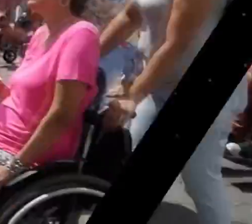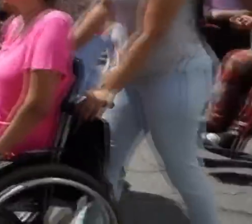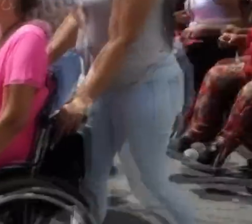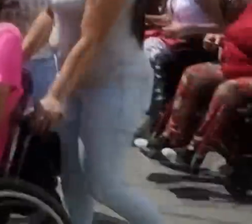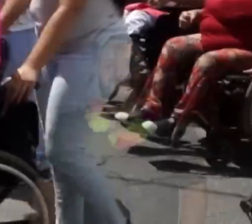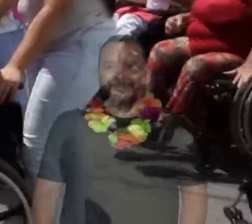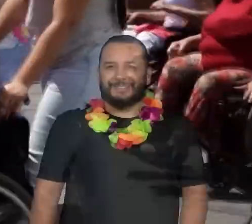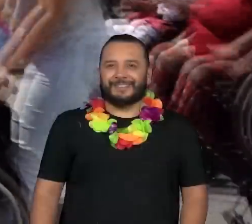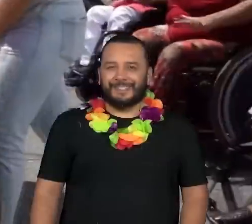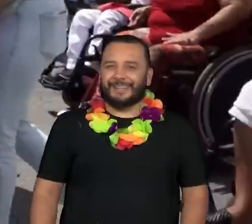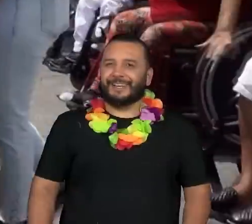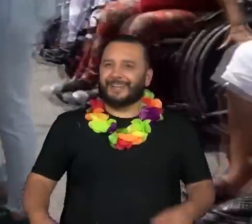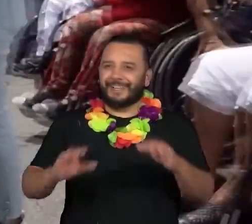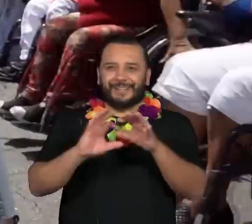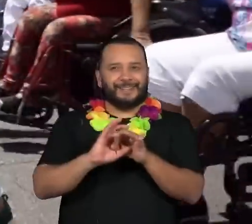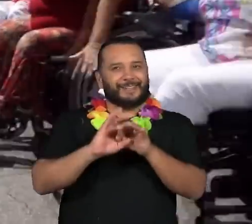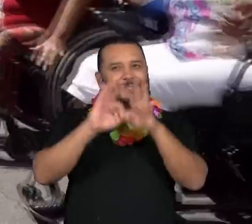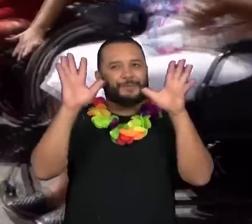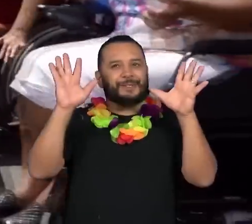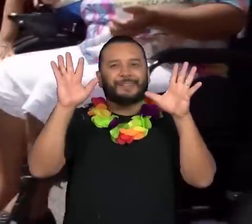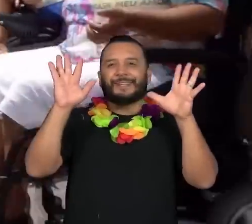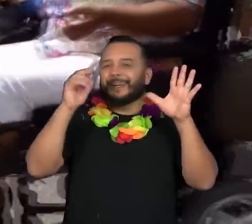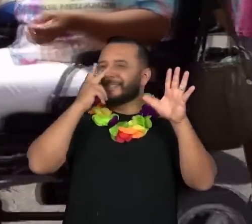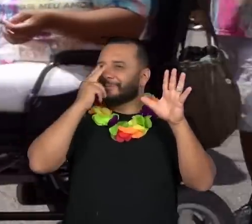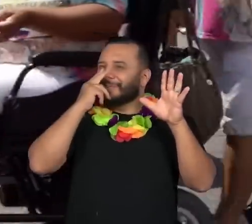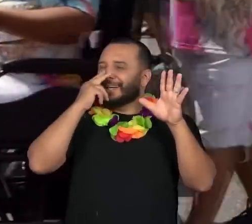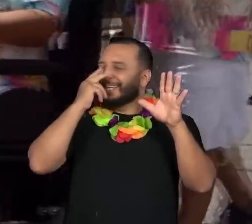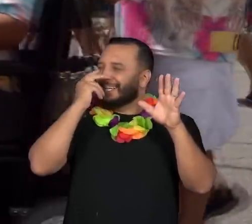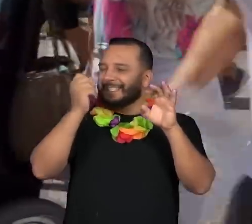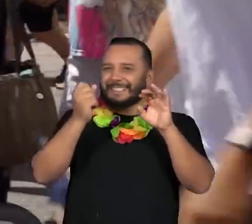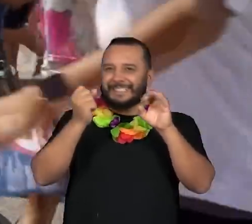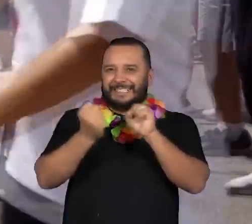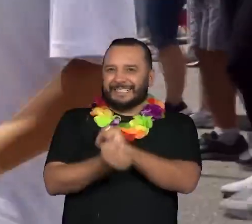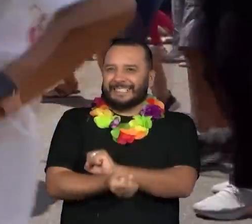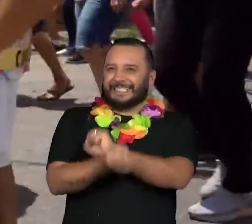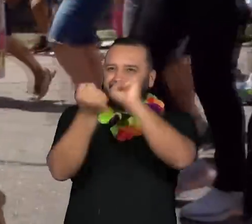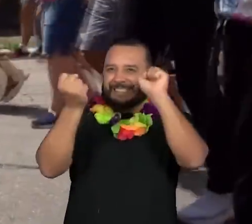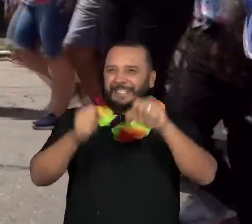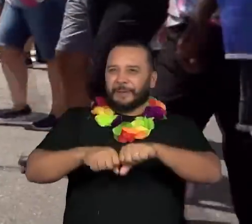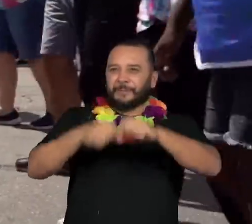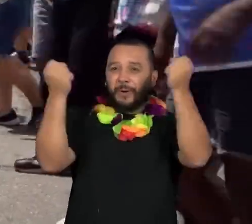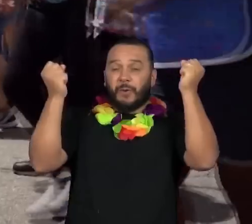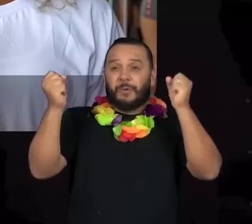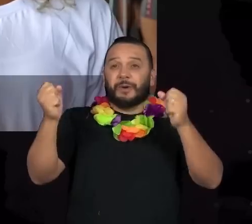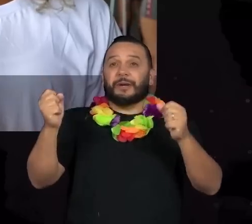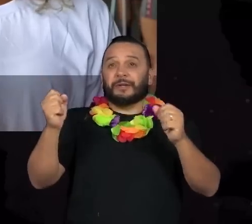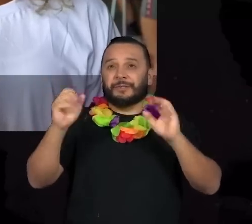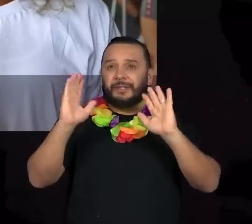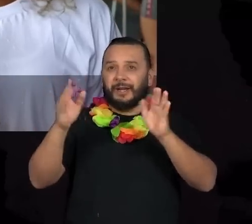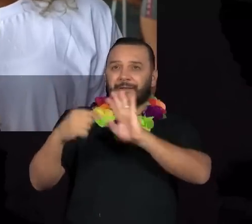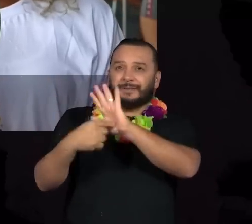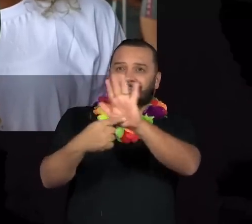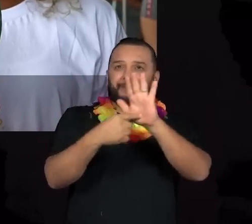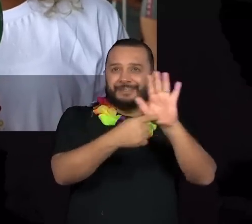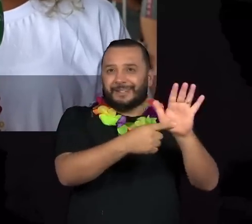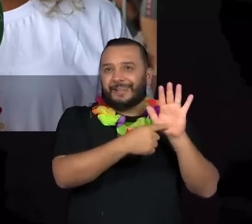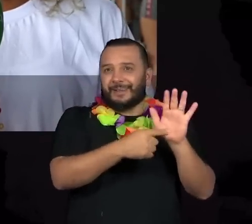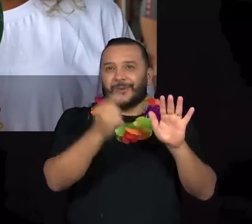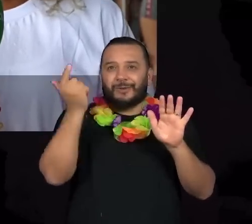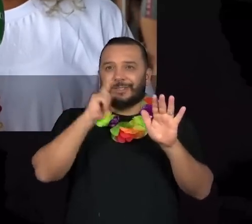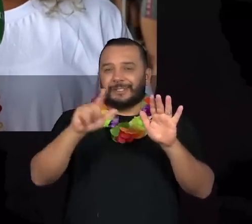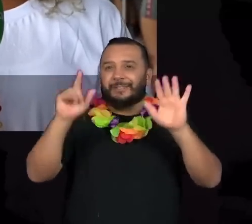É uma liberdade, uma libertação, eu consigo me expressar, eu consigo ser